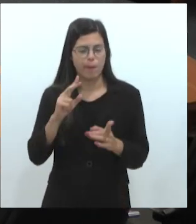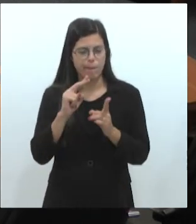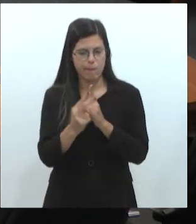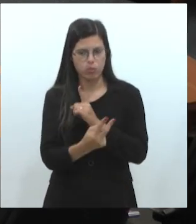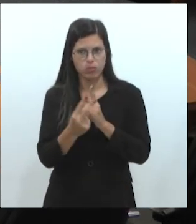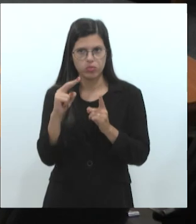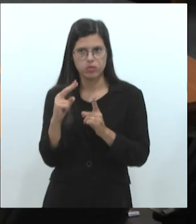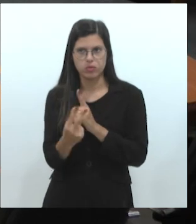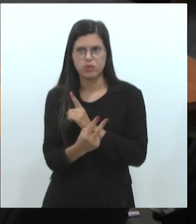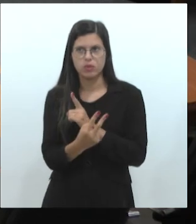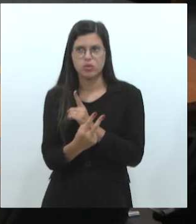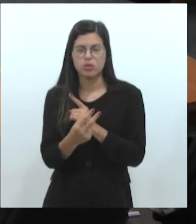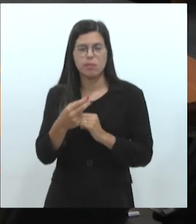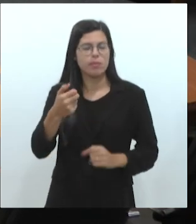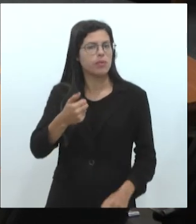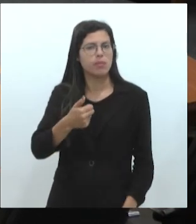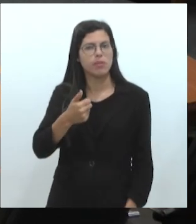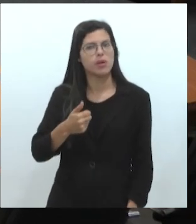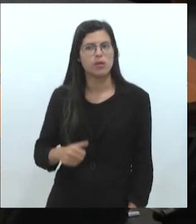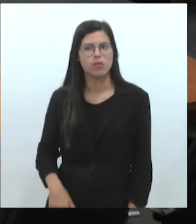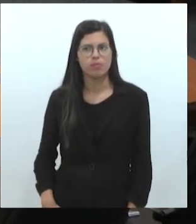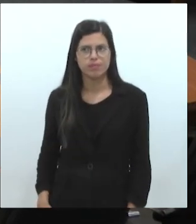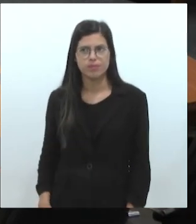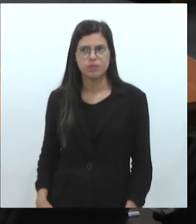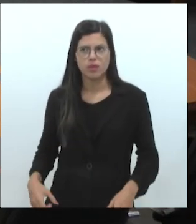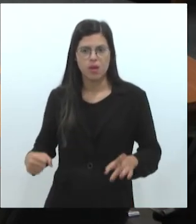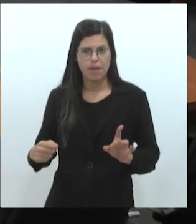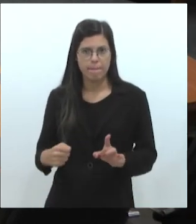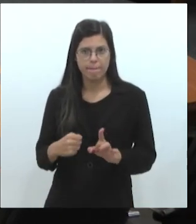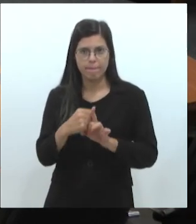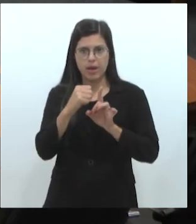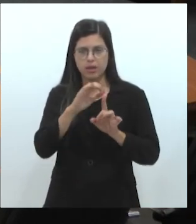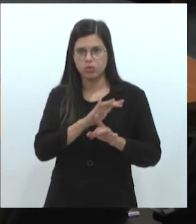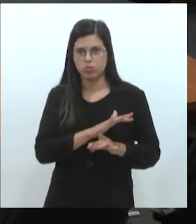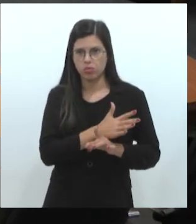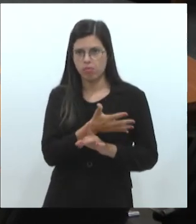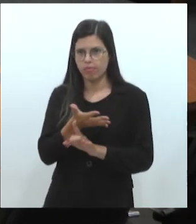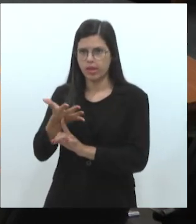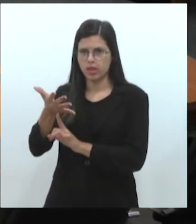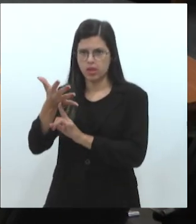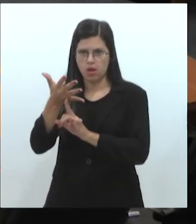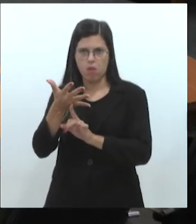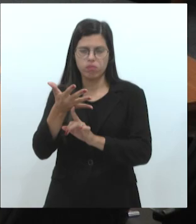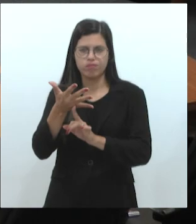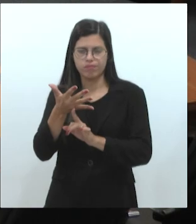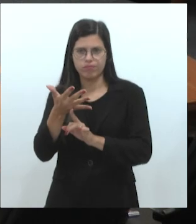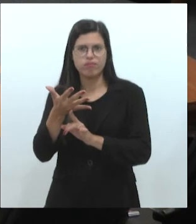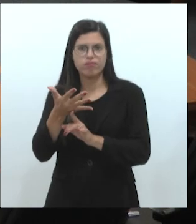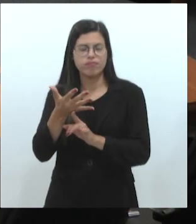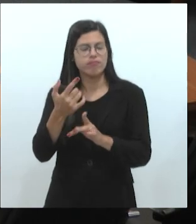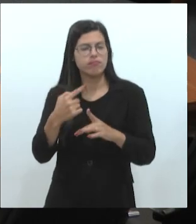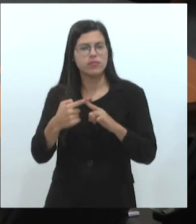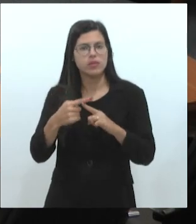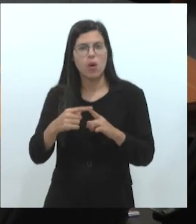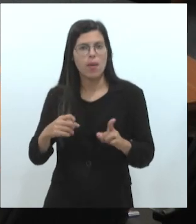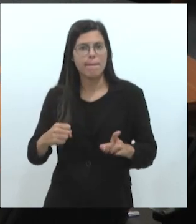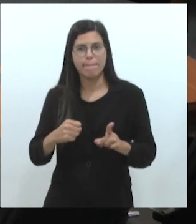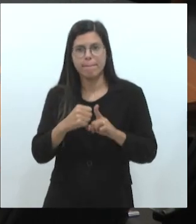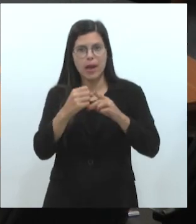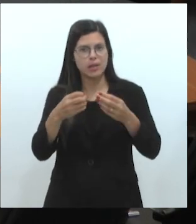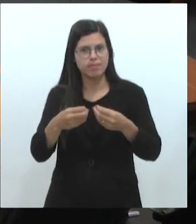vista, primeiro, do impacto ambiental, porque o impacto ambiental não